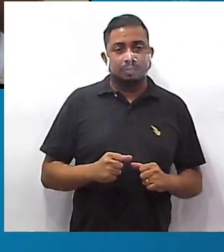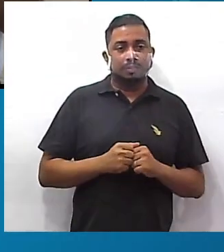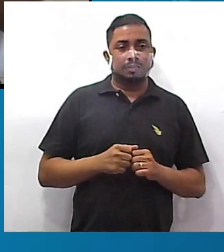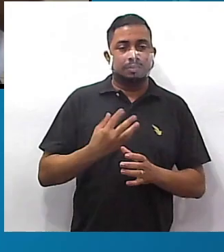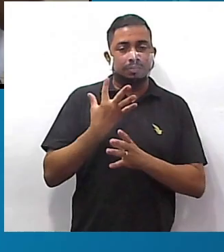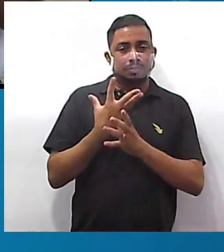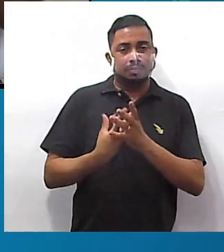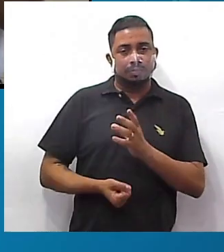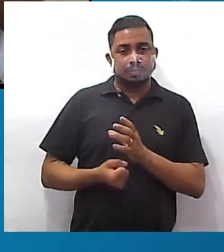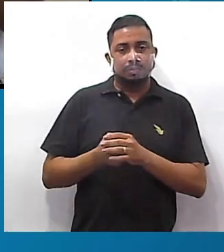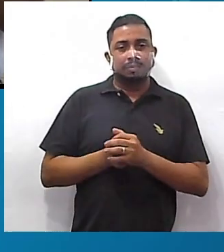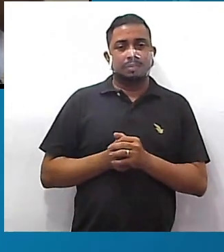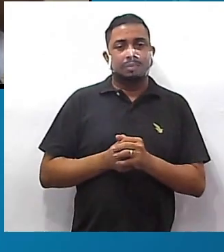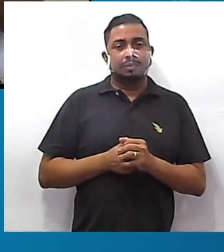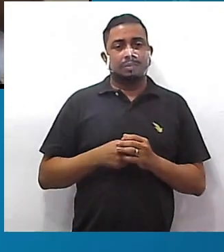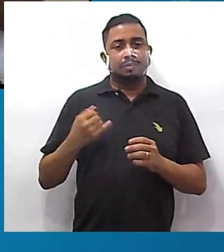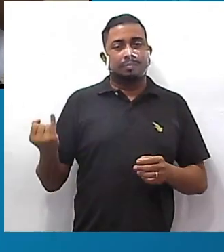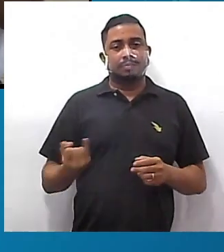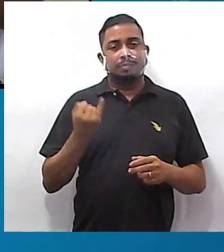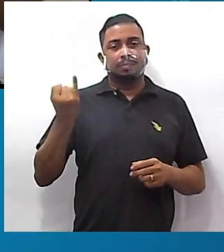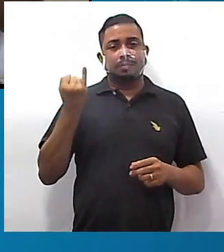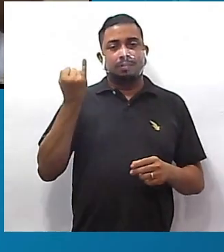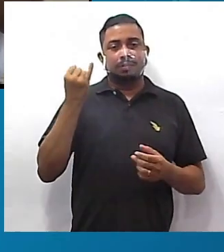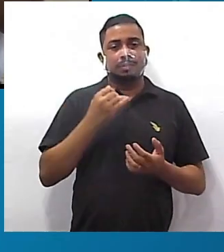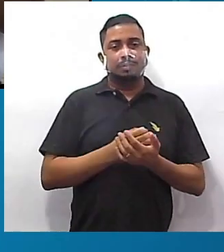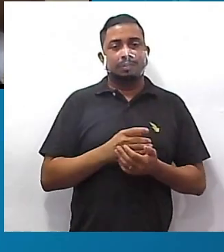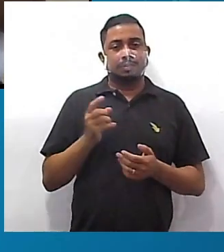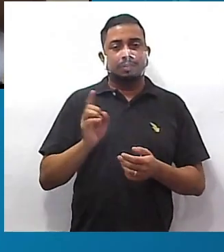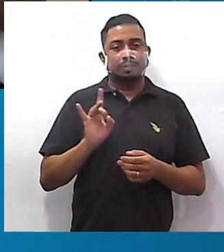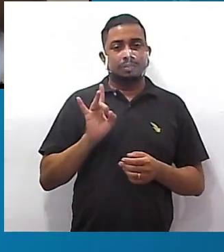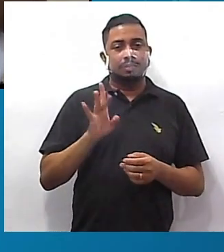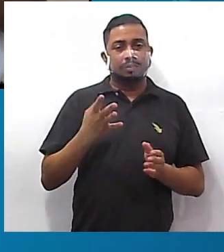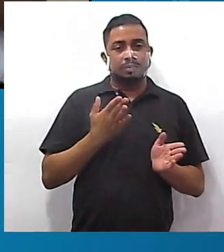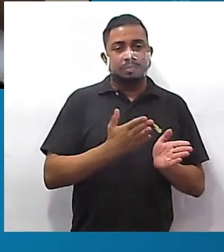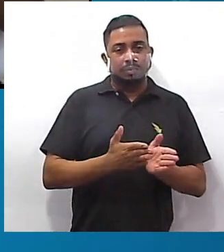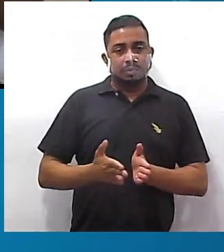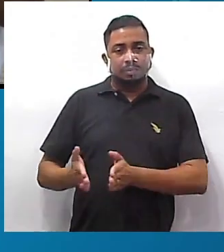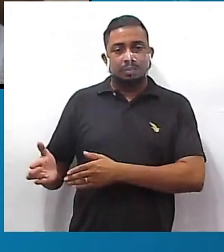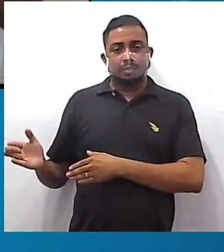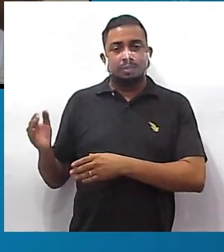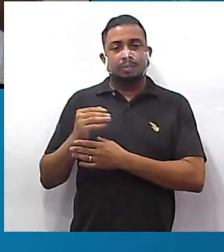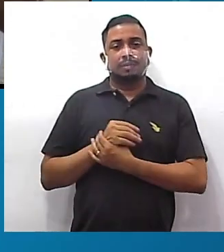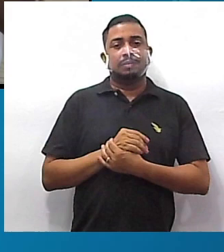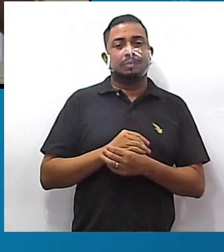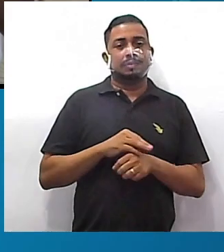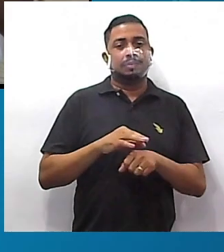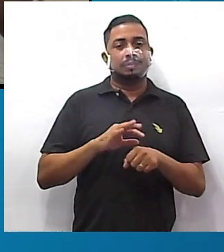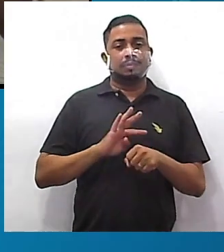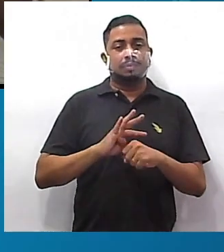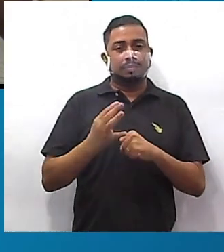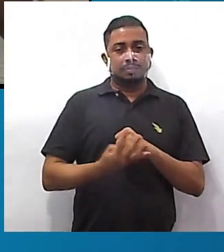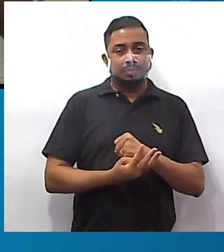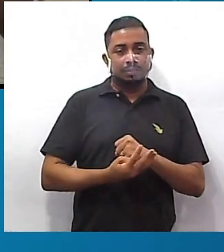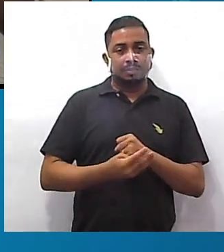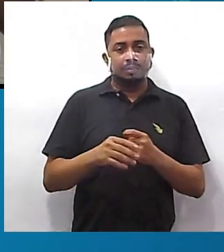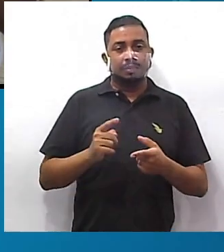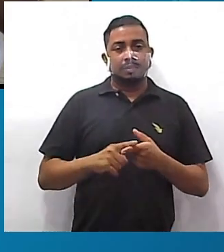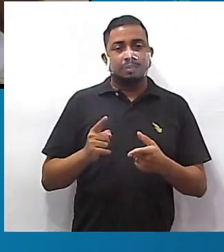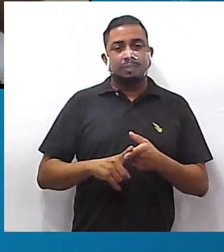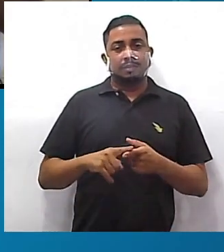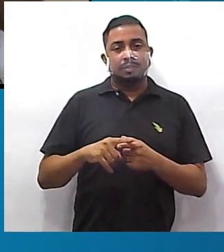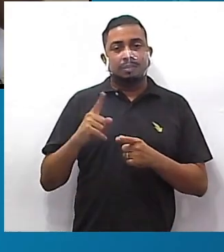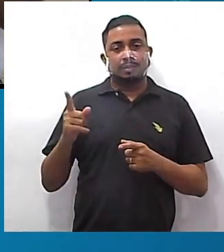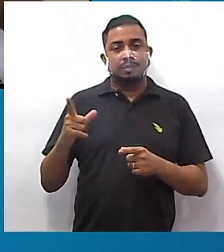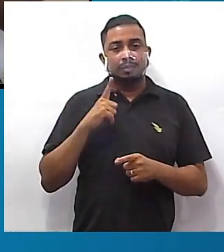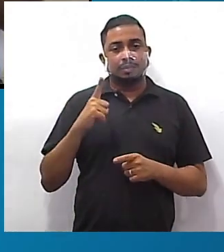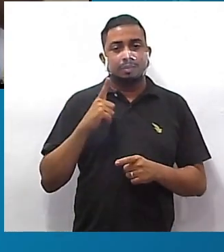de ar ele é muito importante, não é só no período da Covid, porque naqueles filtros de ar